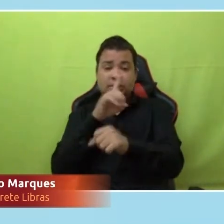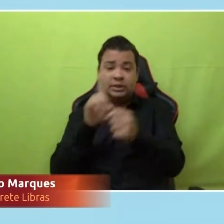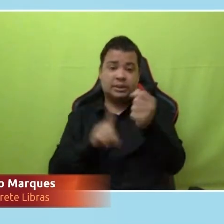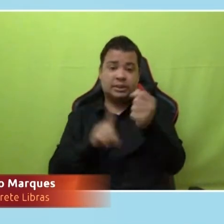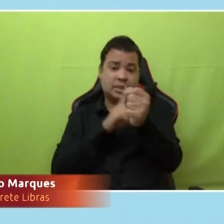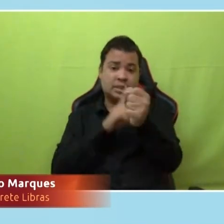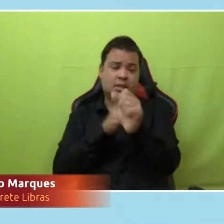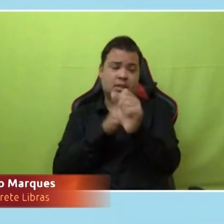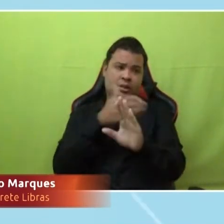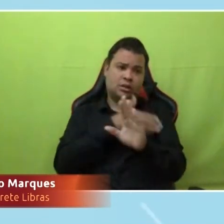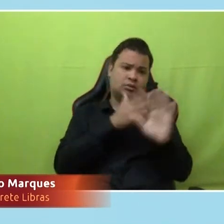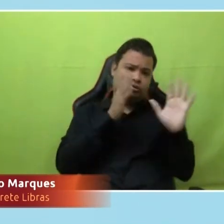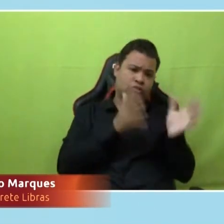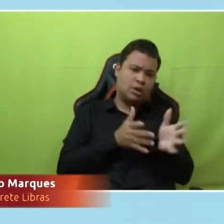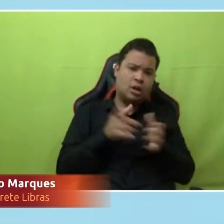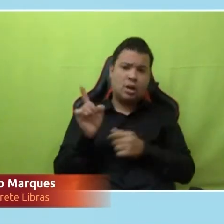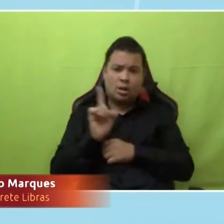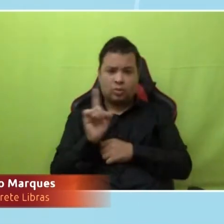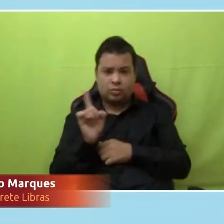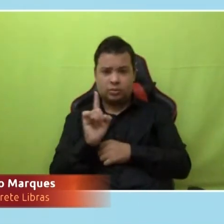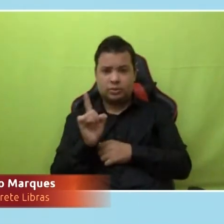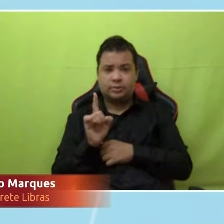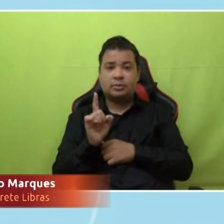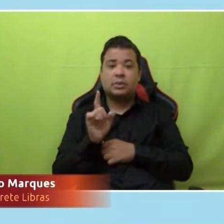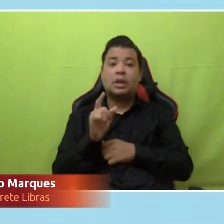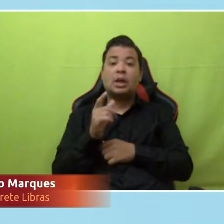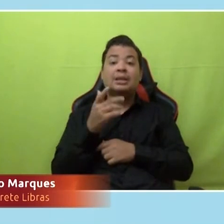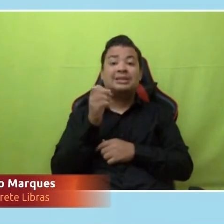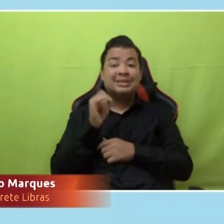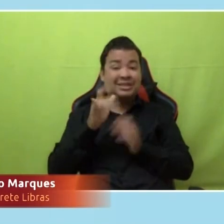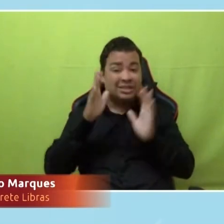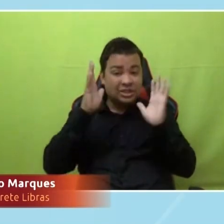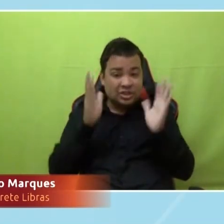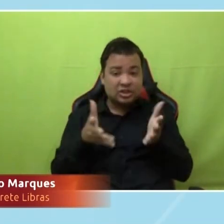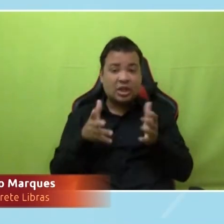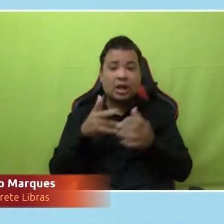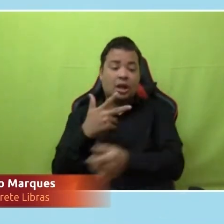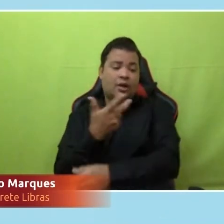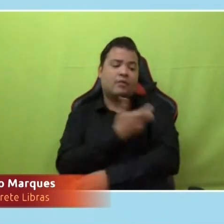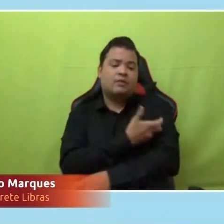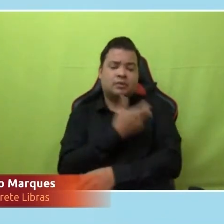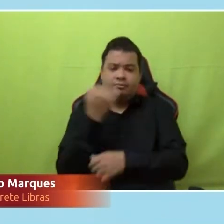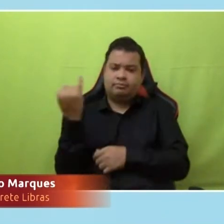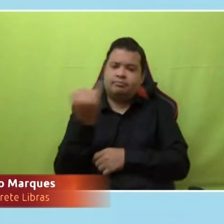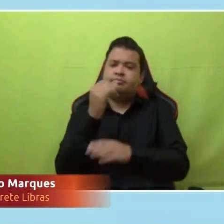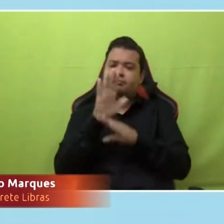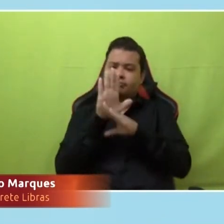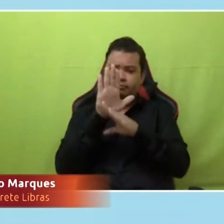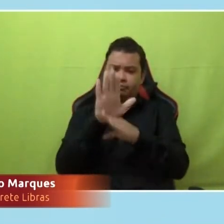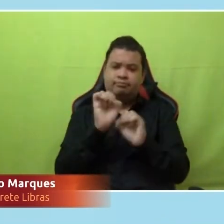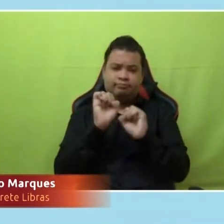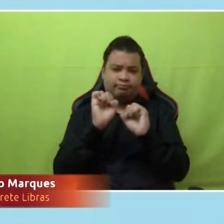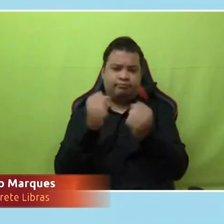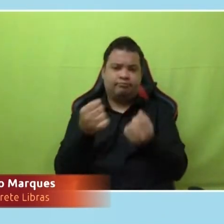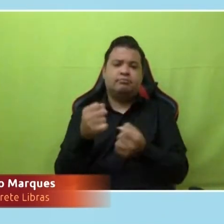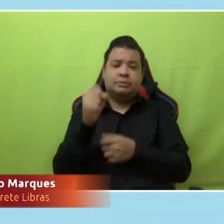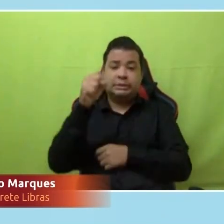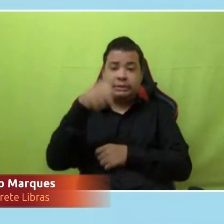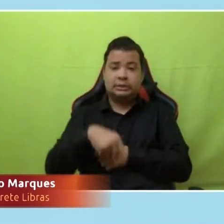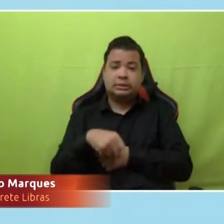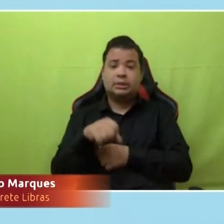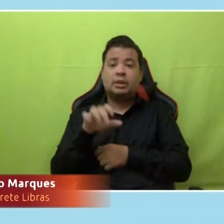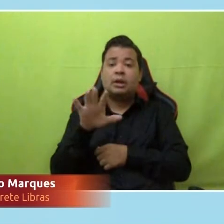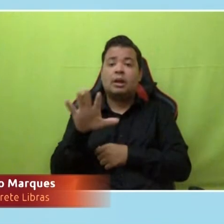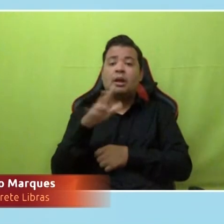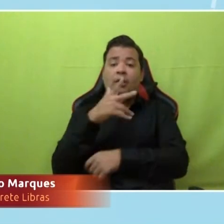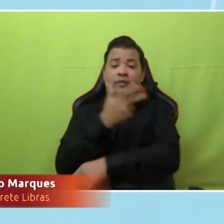antes. E nesse cenário, ela é muito segura e a proteção contra casos graves é muito alta. As novas vacinas, pelos resultados